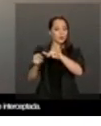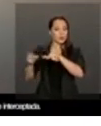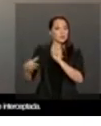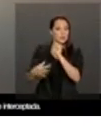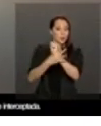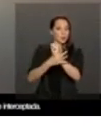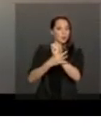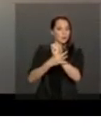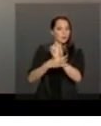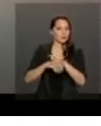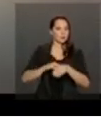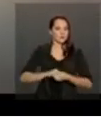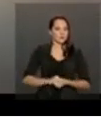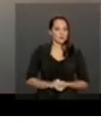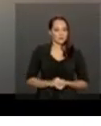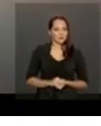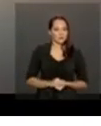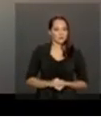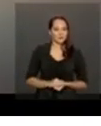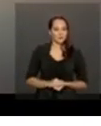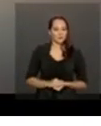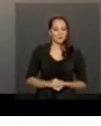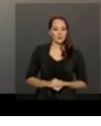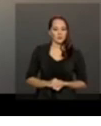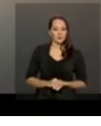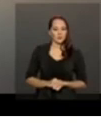aeronave interceptada.